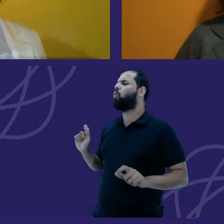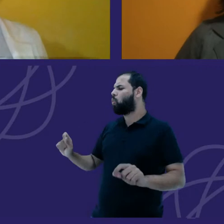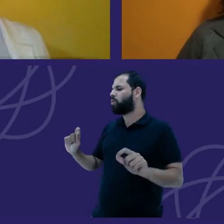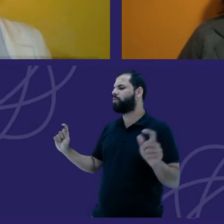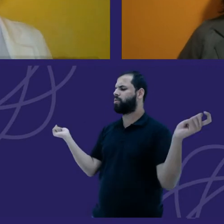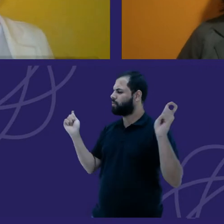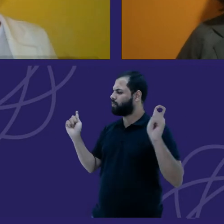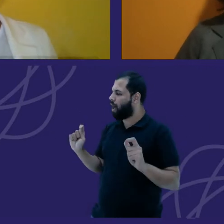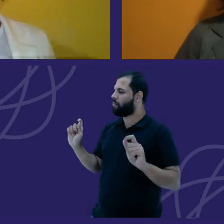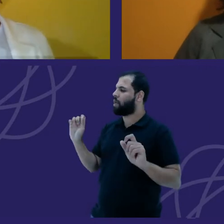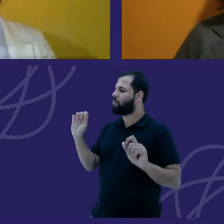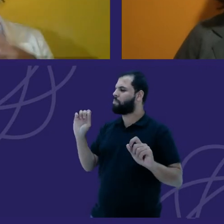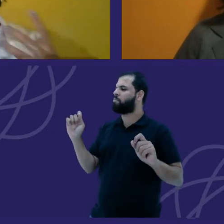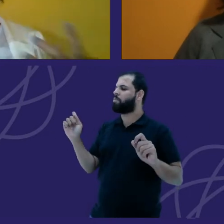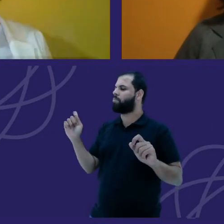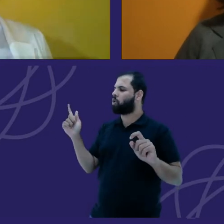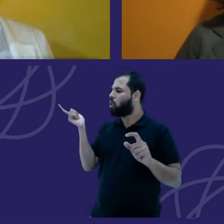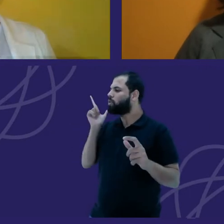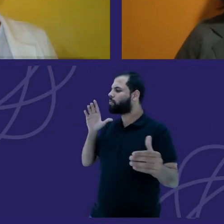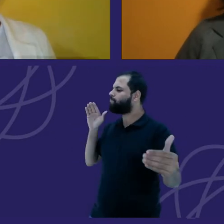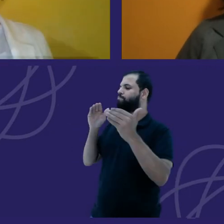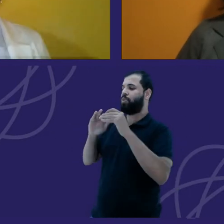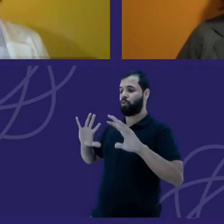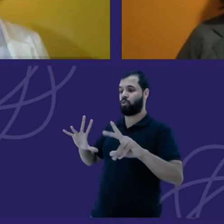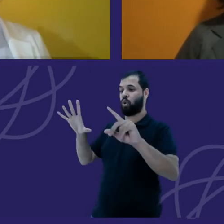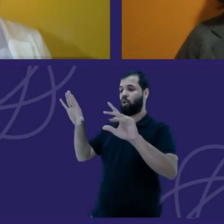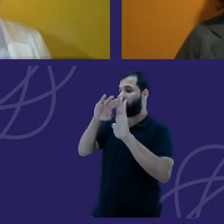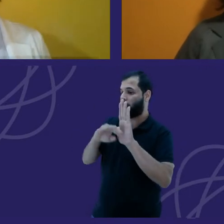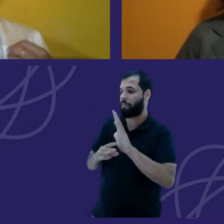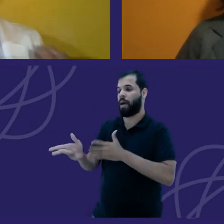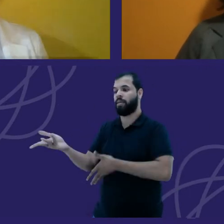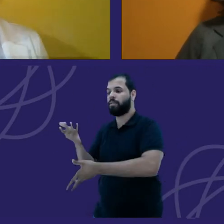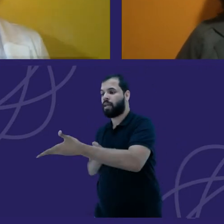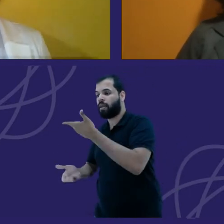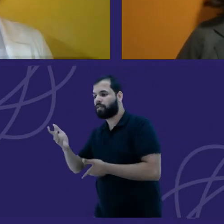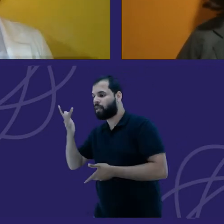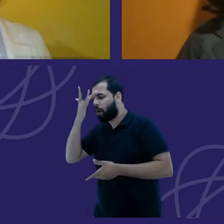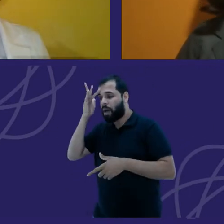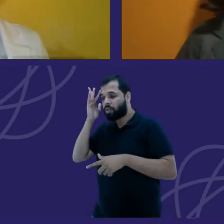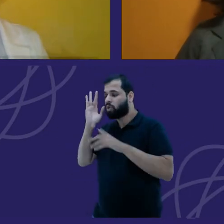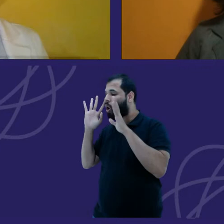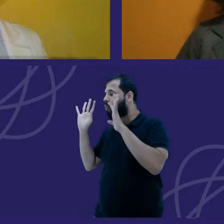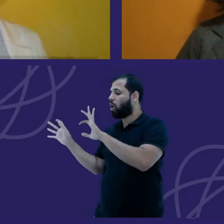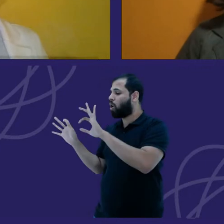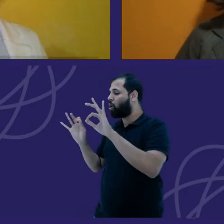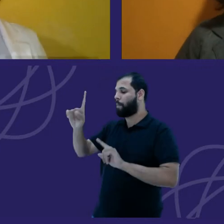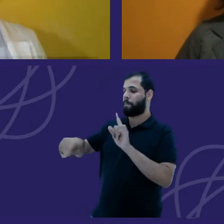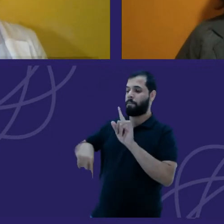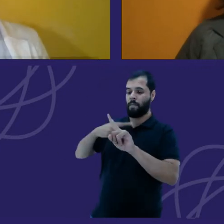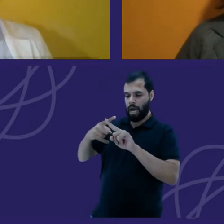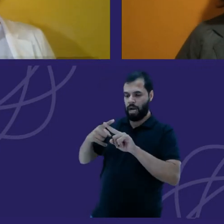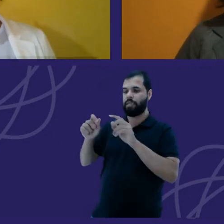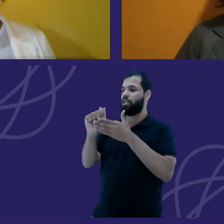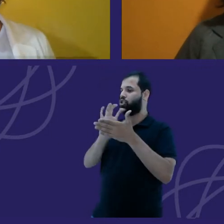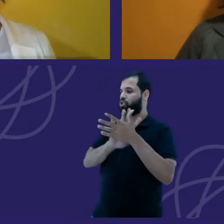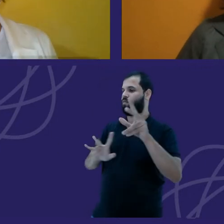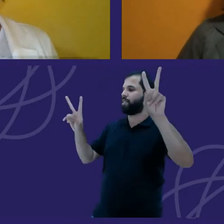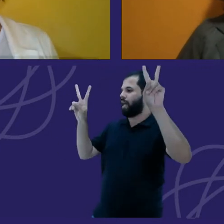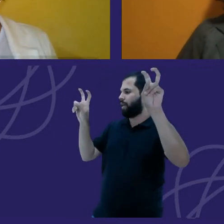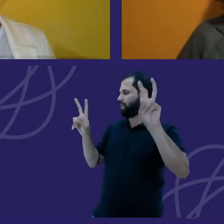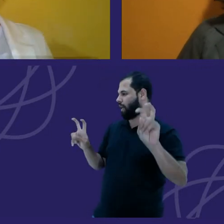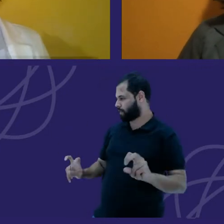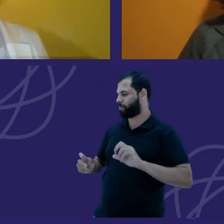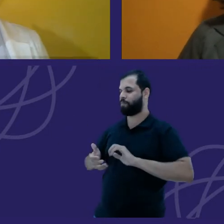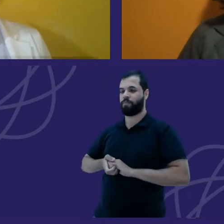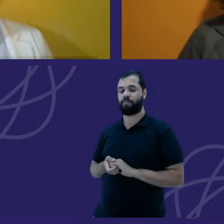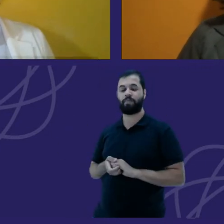toda essa programação extensa, de toda a interação entre o público e os proponentes das atividades. E agora, para